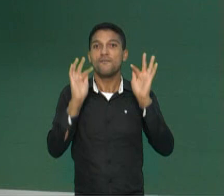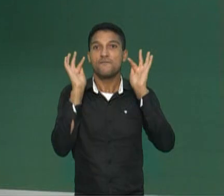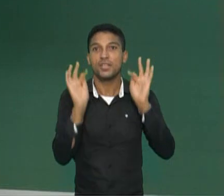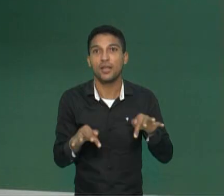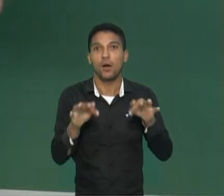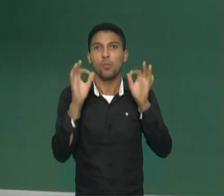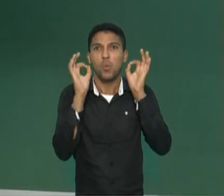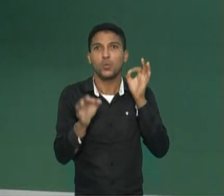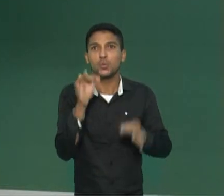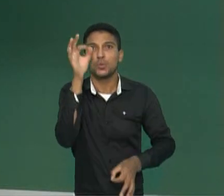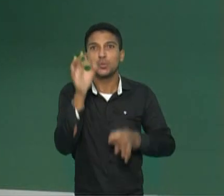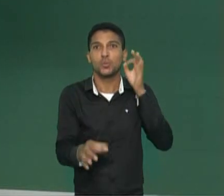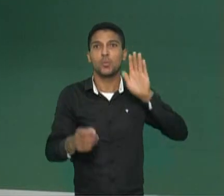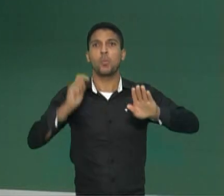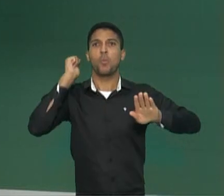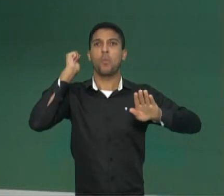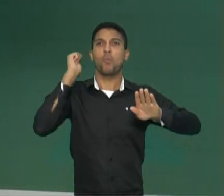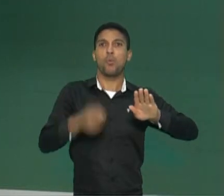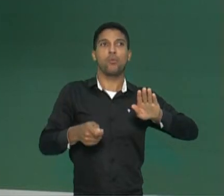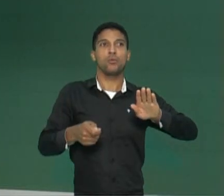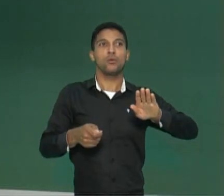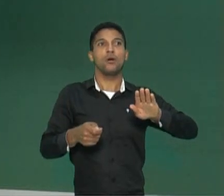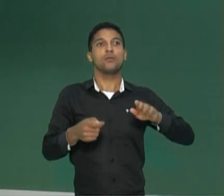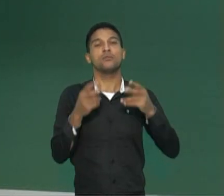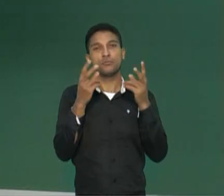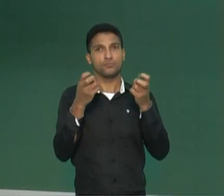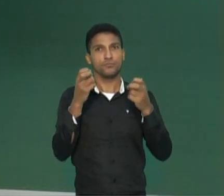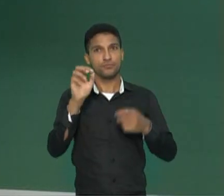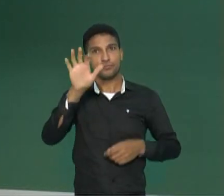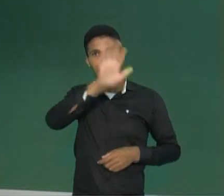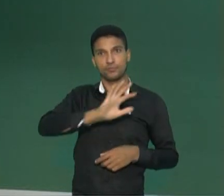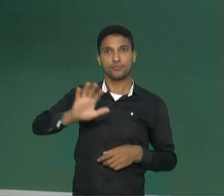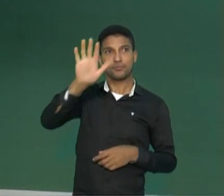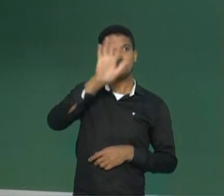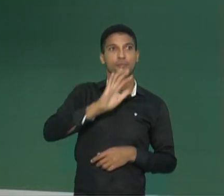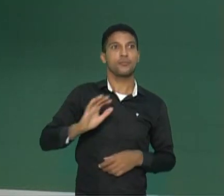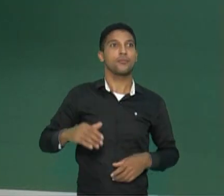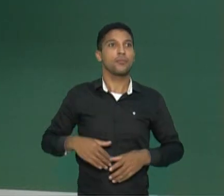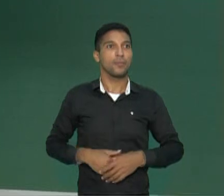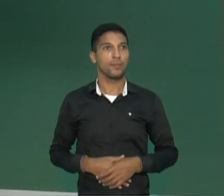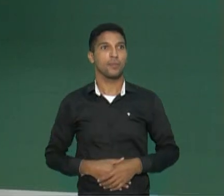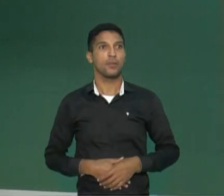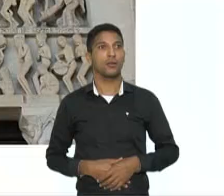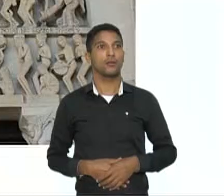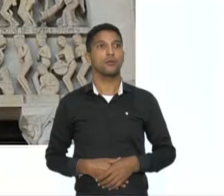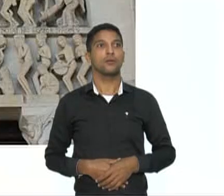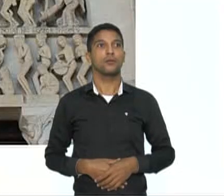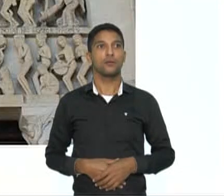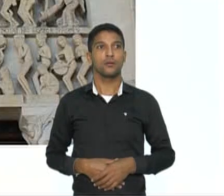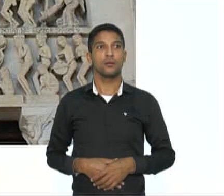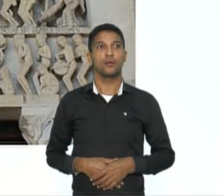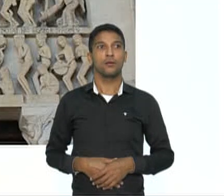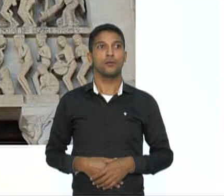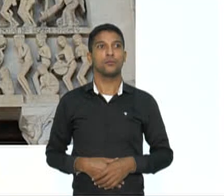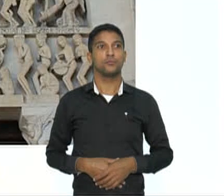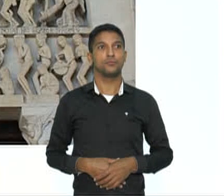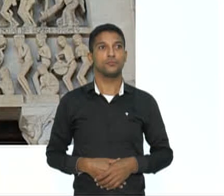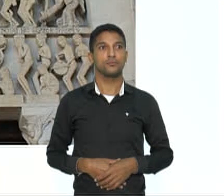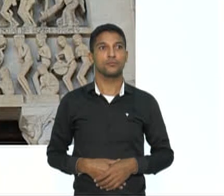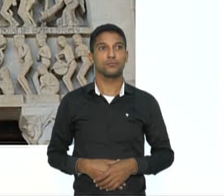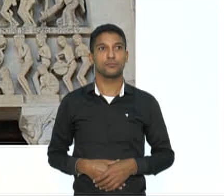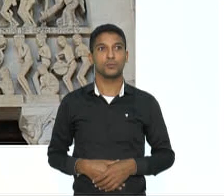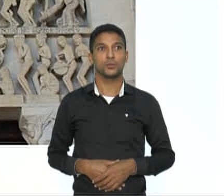né? Aqui, se você pegar o zoom, deixa eu ver aqui tem o zoom. Tá? A concepção aqui que a gente falou na época não é um pantocrátor, né? Que a gente via muito na arte